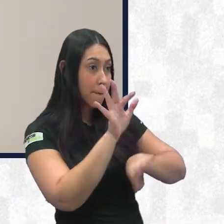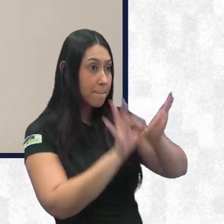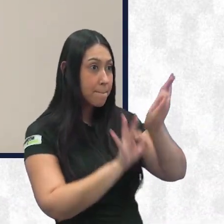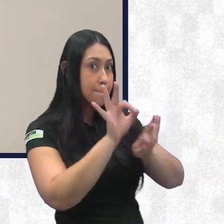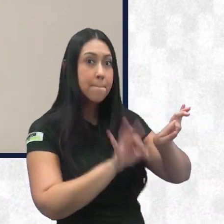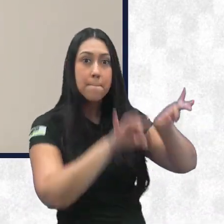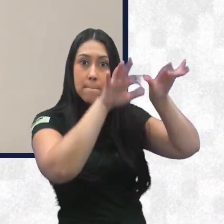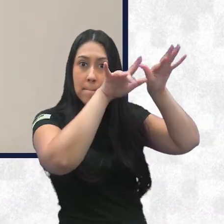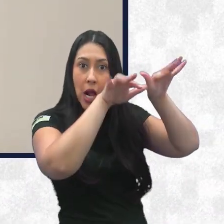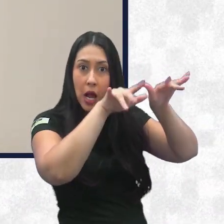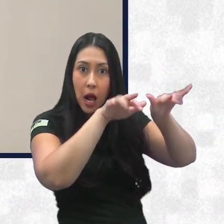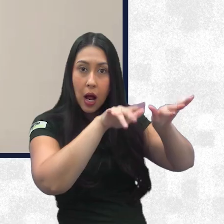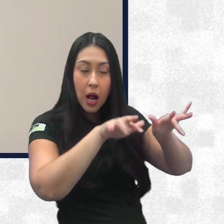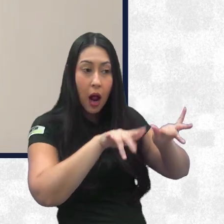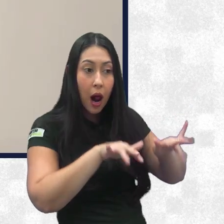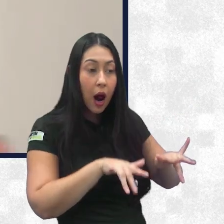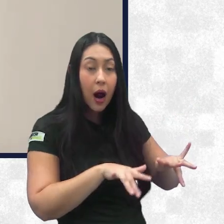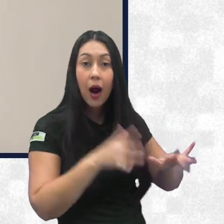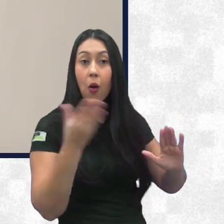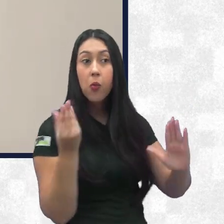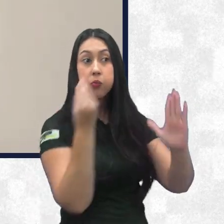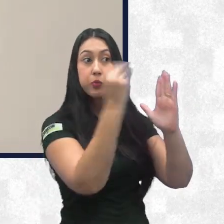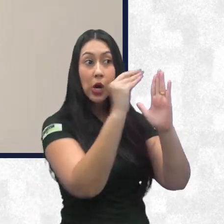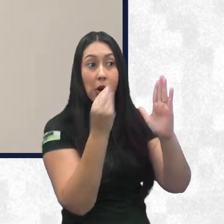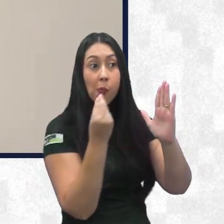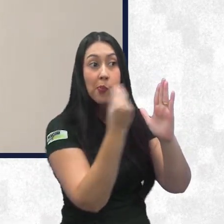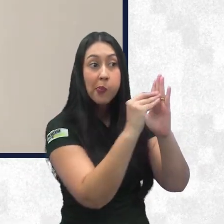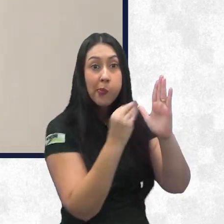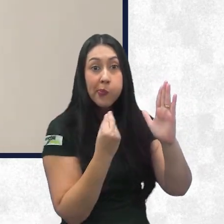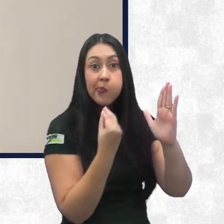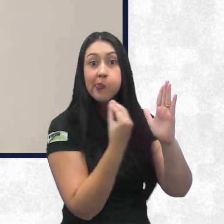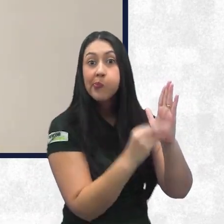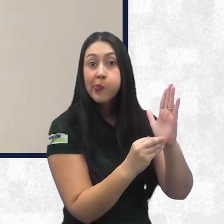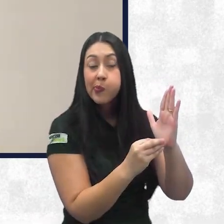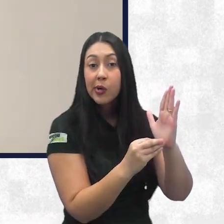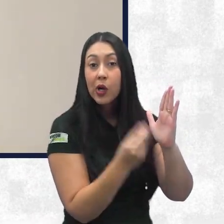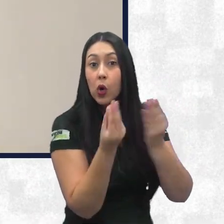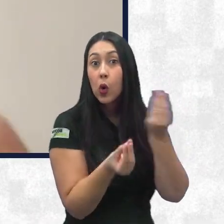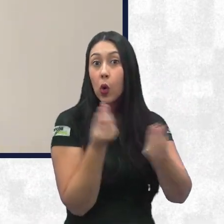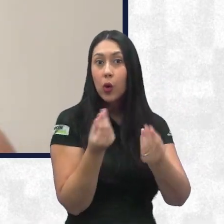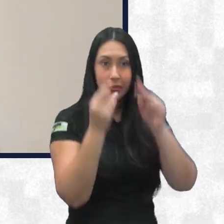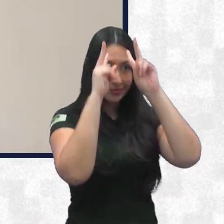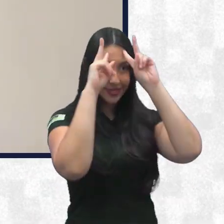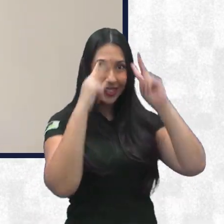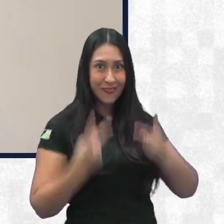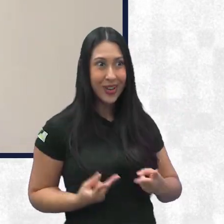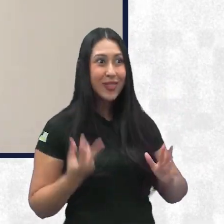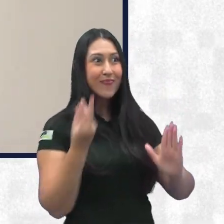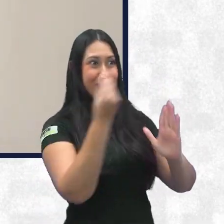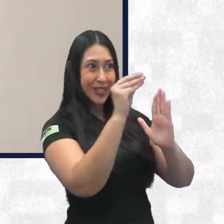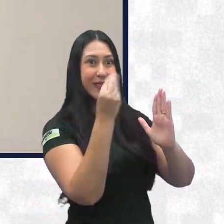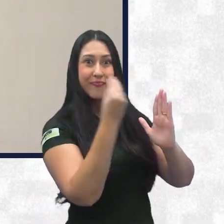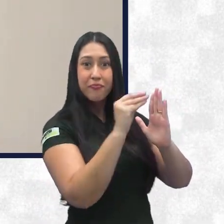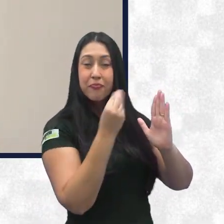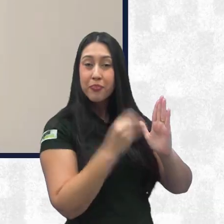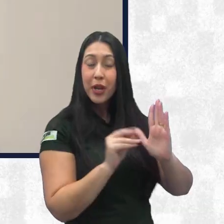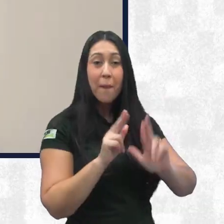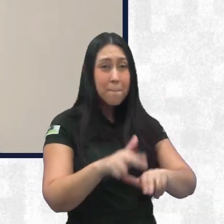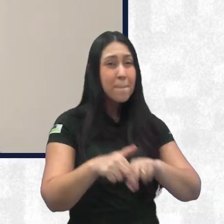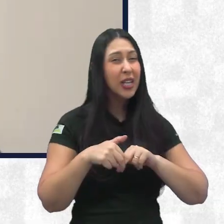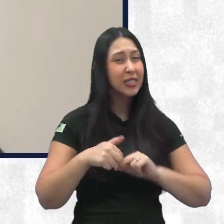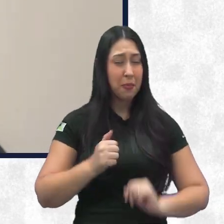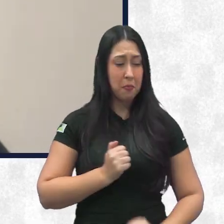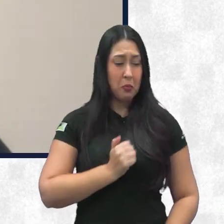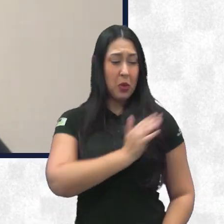dados que servem para treiná-los, os dados são colocados, apresentados a eles por seres humanos. Né?